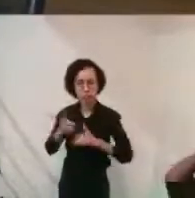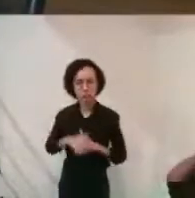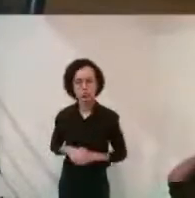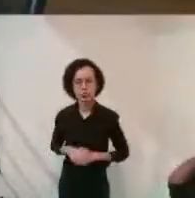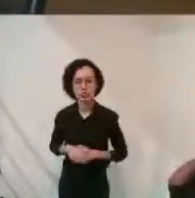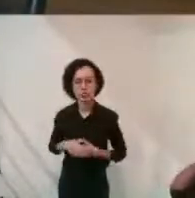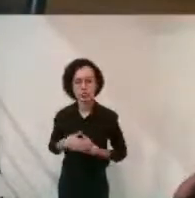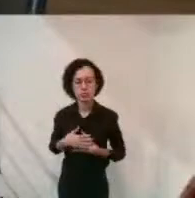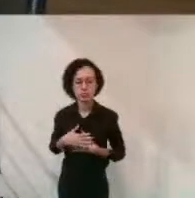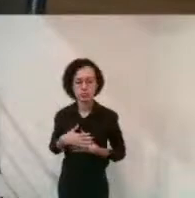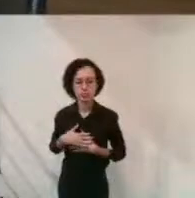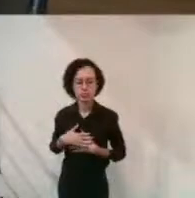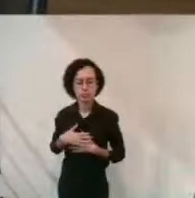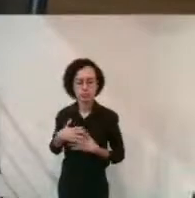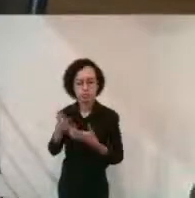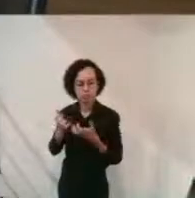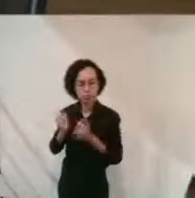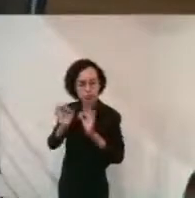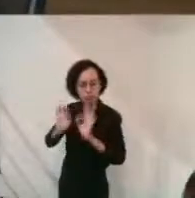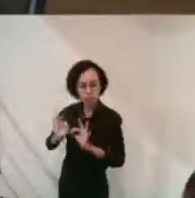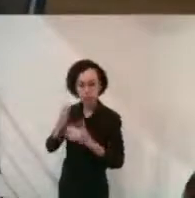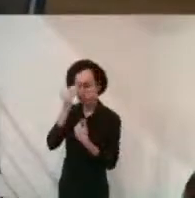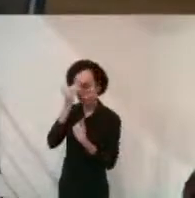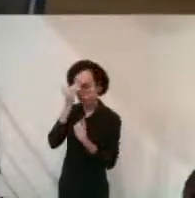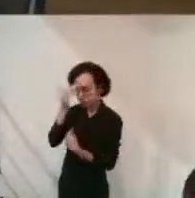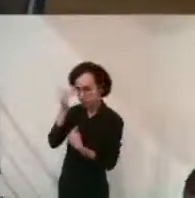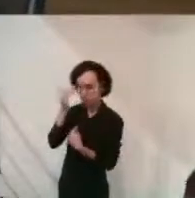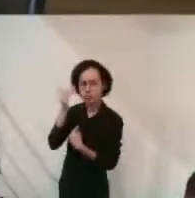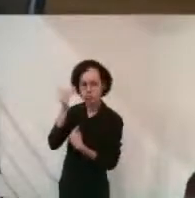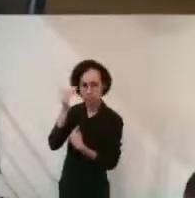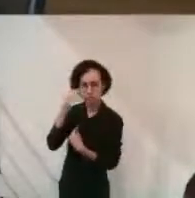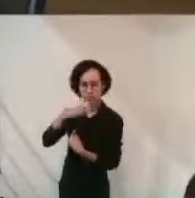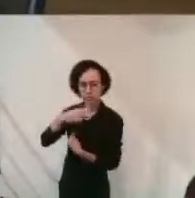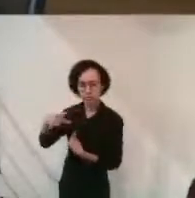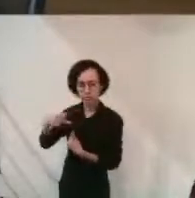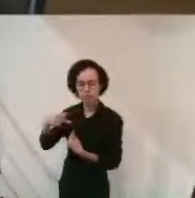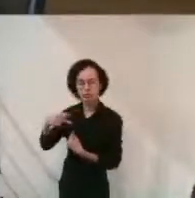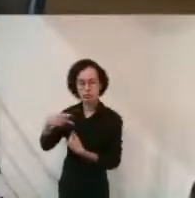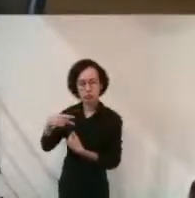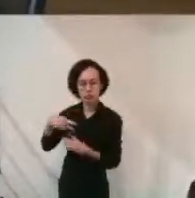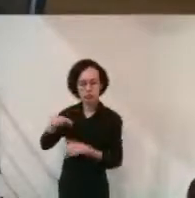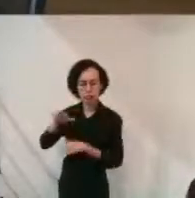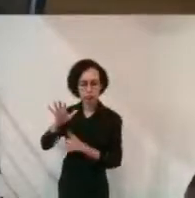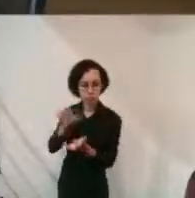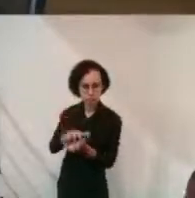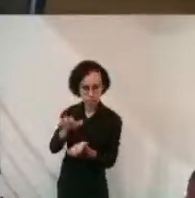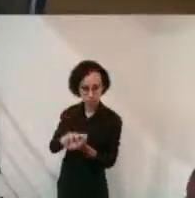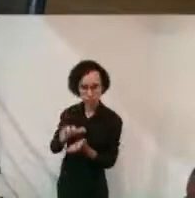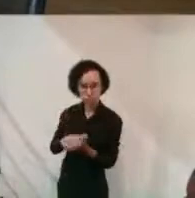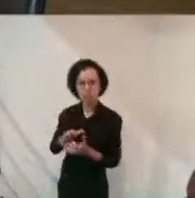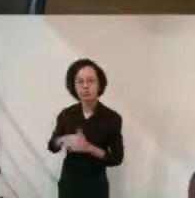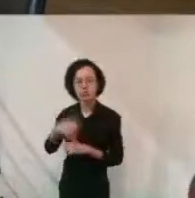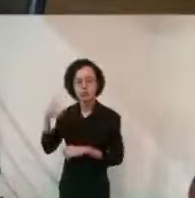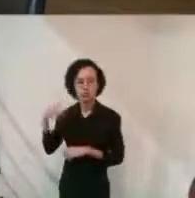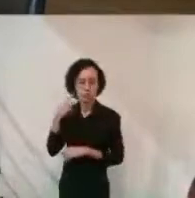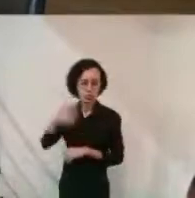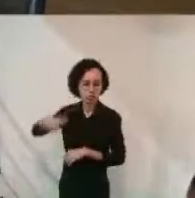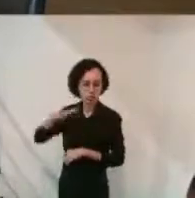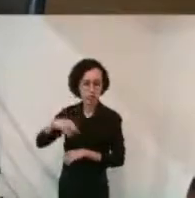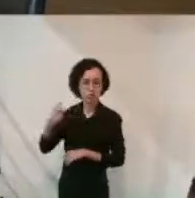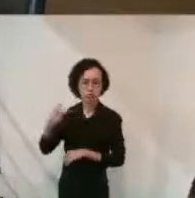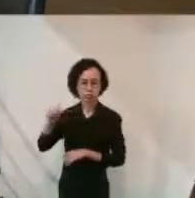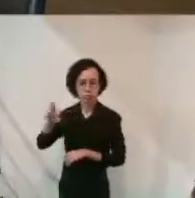queria muito mesmo aqui agradecer ao Ministério Público de Pernambuco, na pessoa do Procurador-Geral, doutor Paulo Augusto, que está